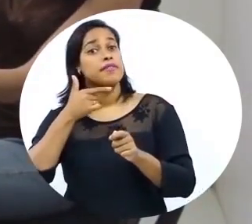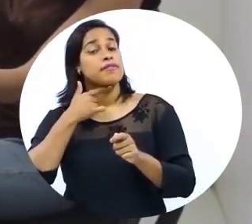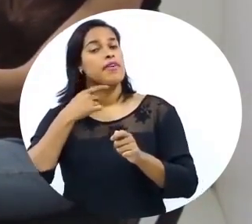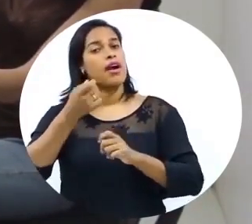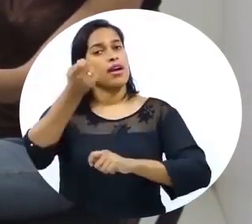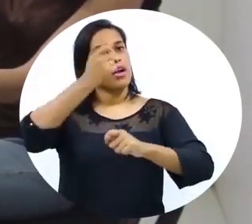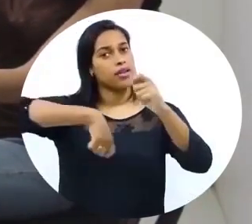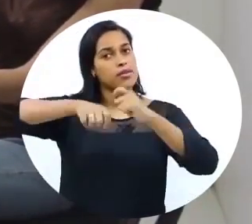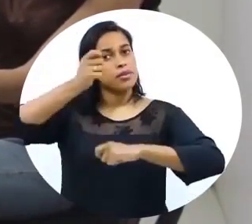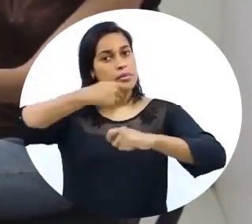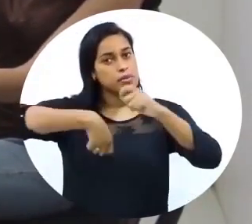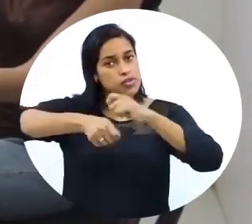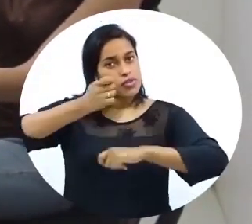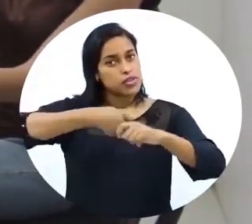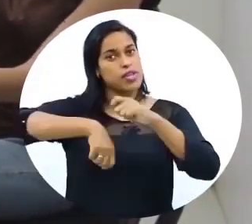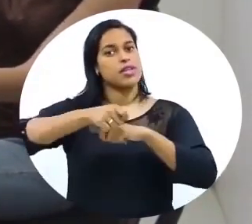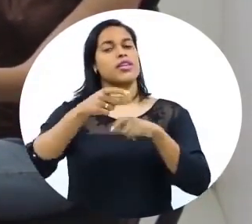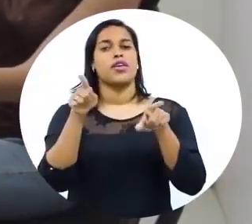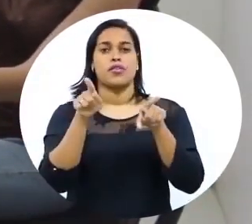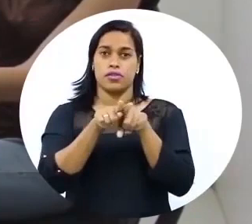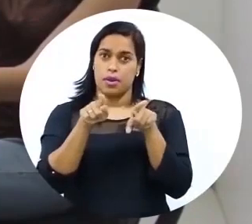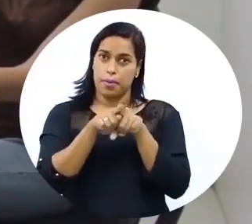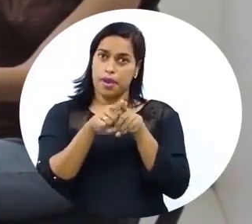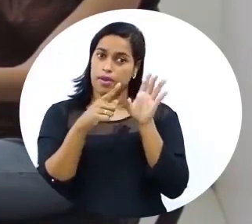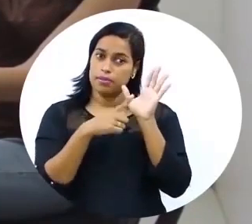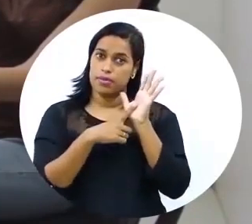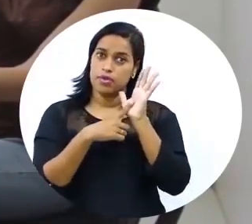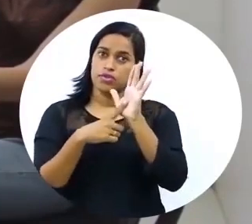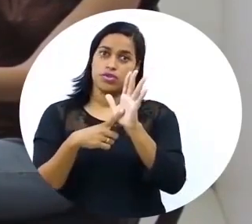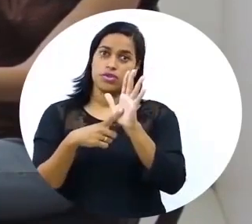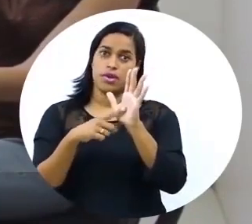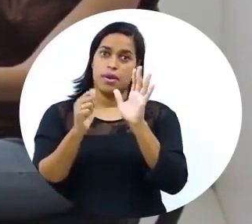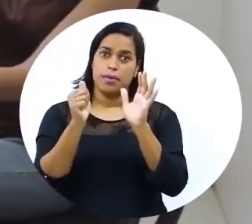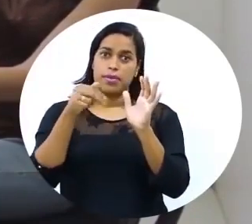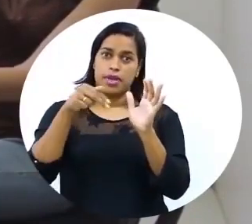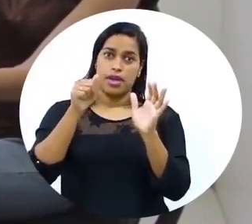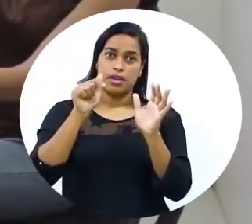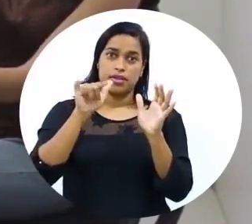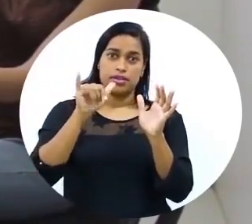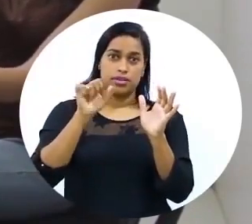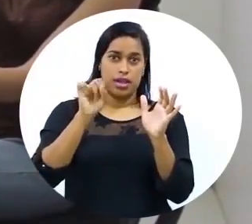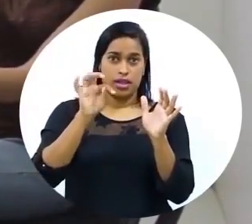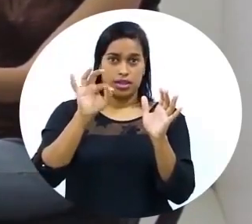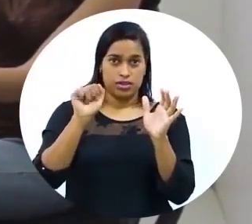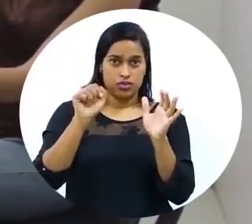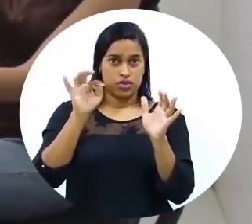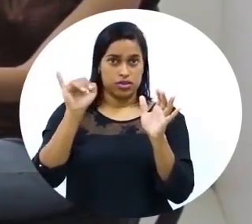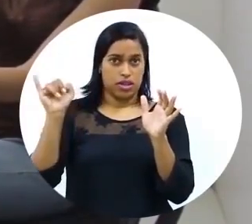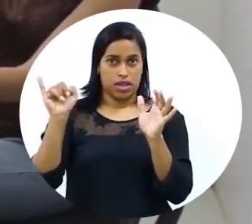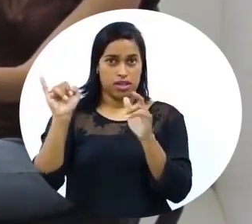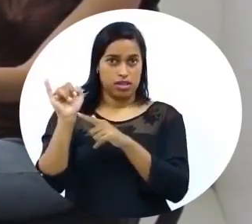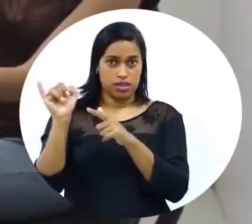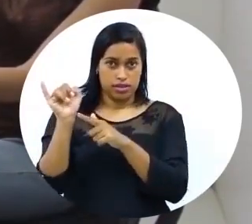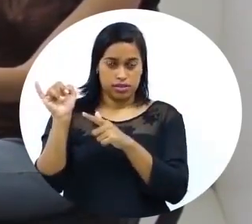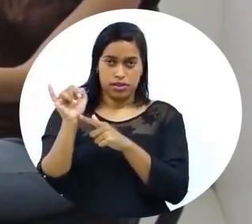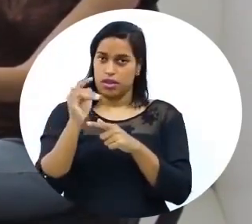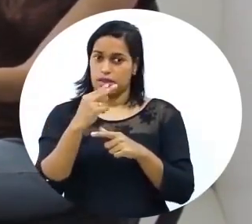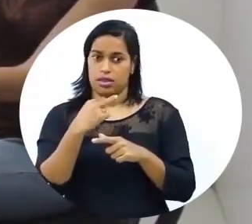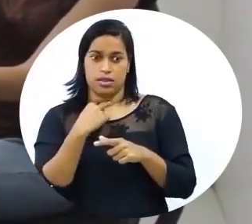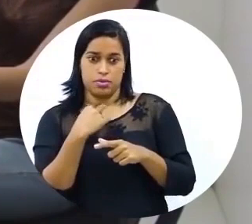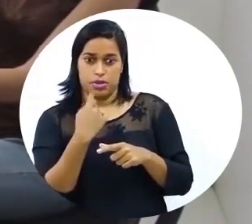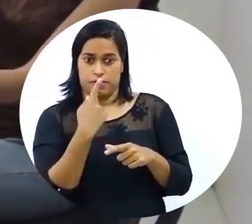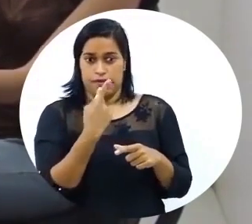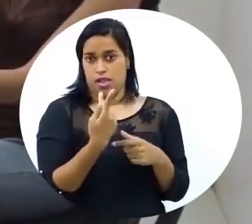administrativo ou vai ressaltar as competências adequadas para a vaga de analista de TI. Você não pode dizer uma coisa